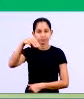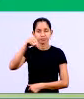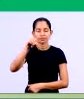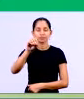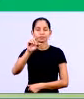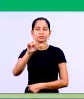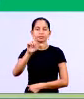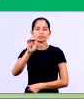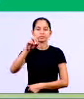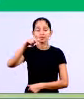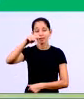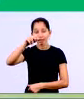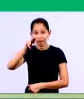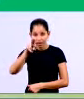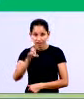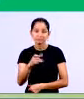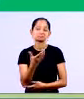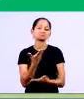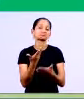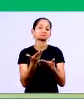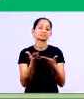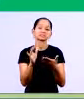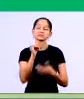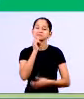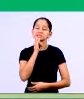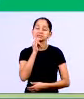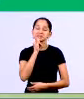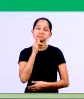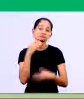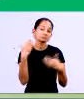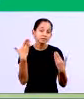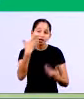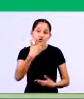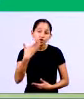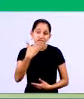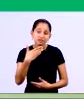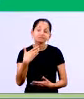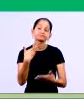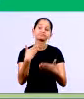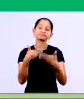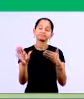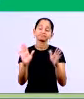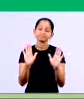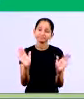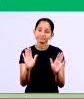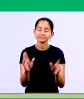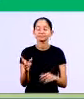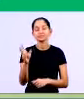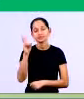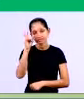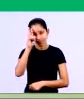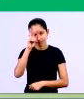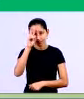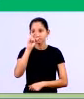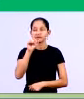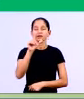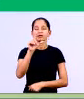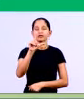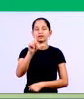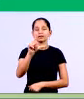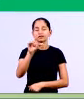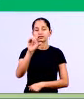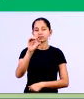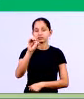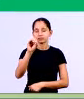a maioria, quando a gente fala de locução, a gente tem que lembrar que são essas